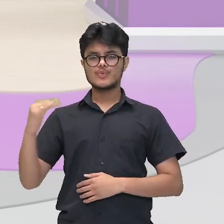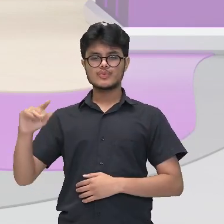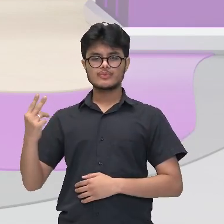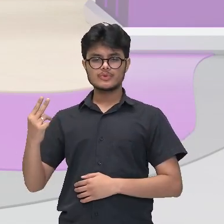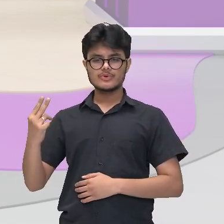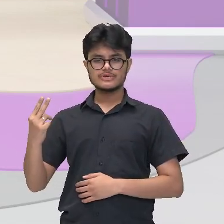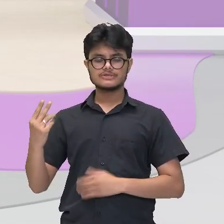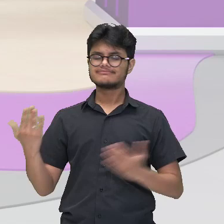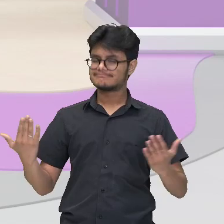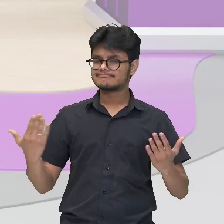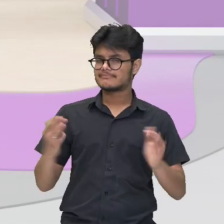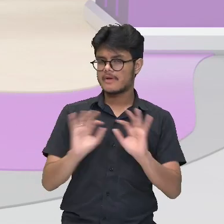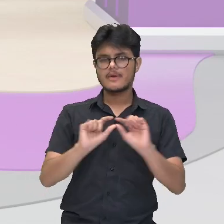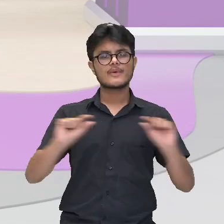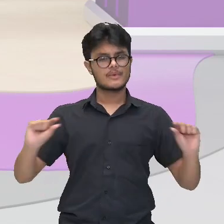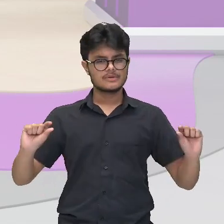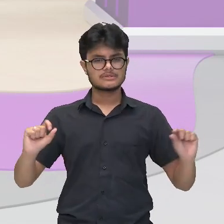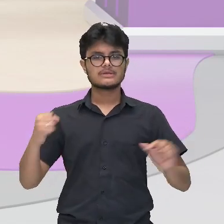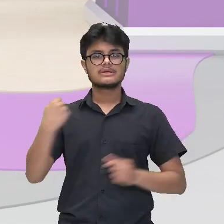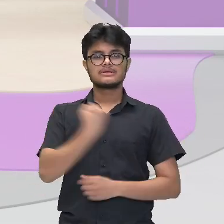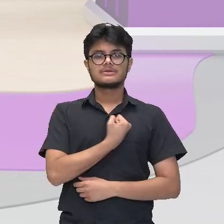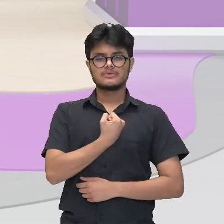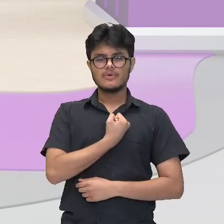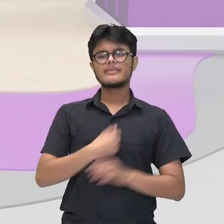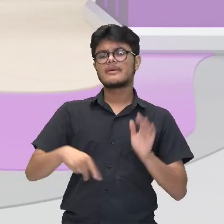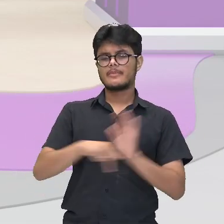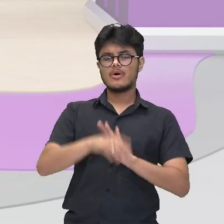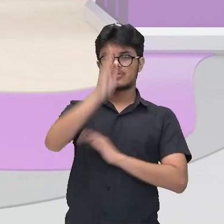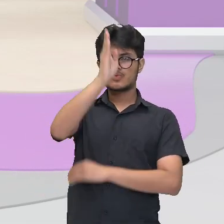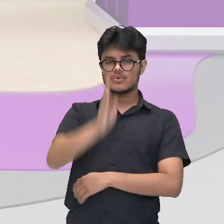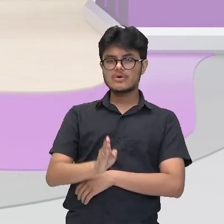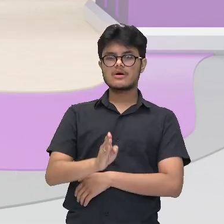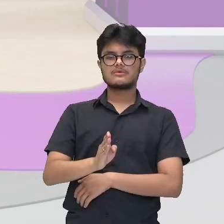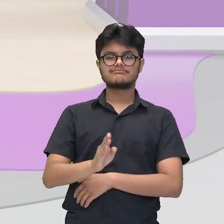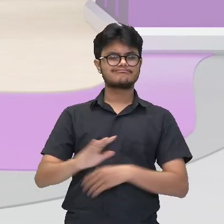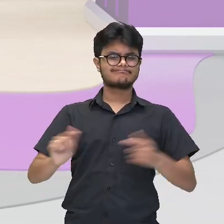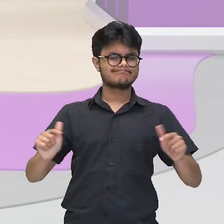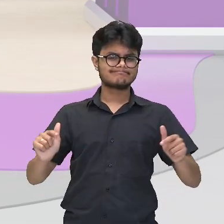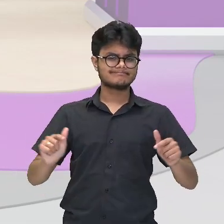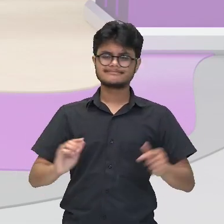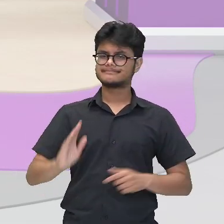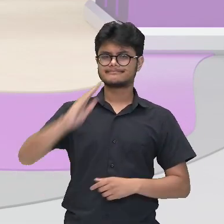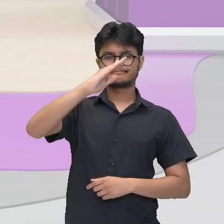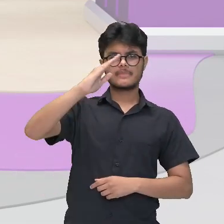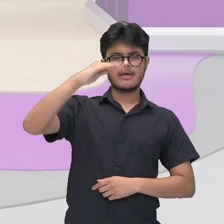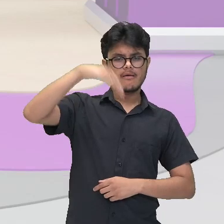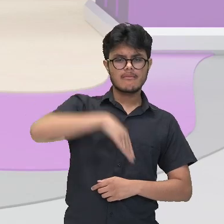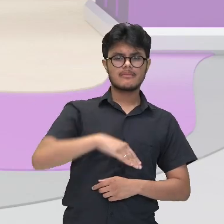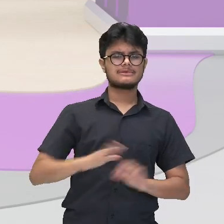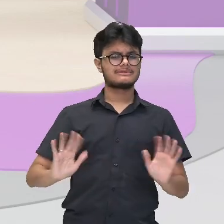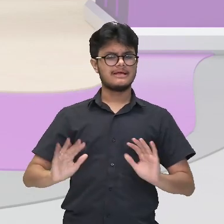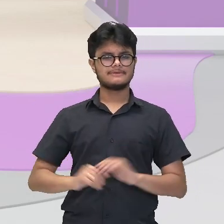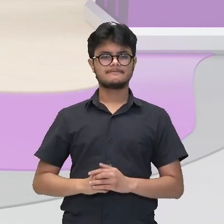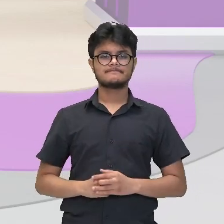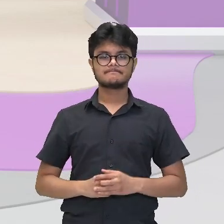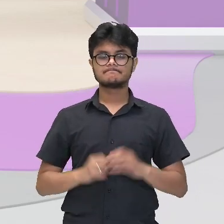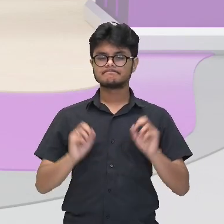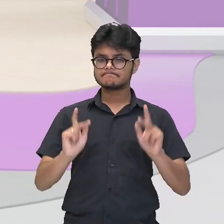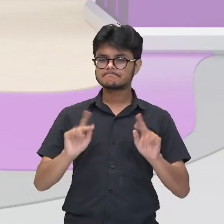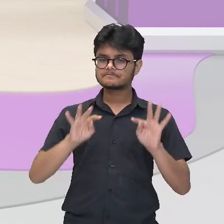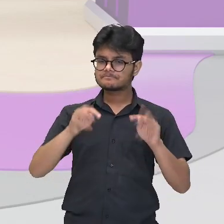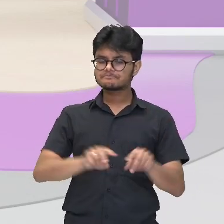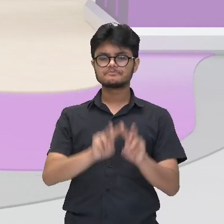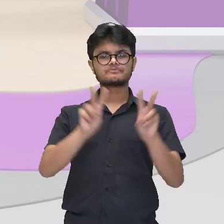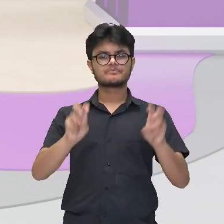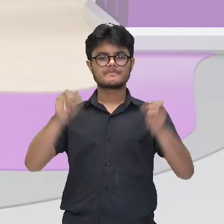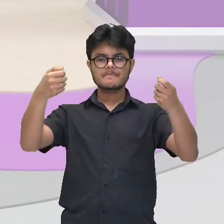2. Então, só vai ser aquele número marcado ali no eixo y e ela não vai nem crescer e nem decrescer, tá bom? Então, tudo isso aí